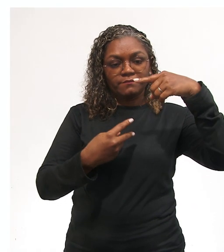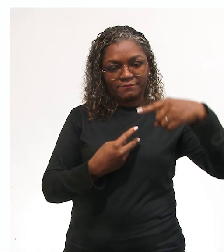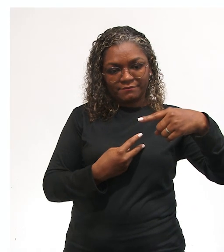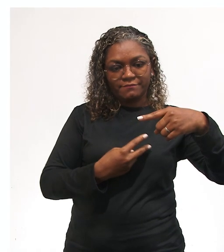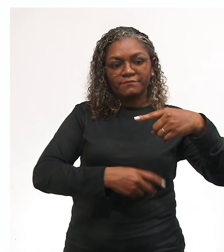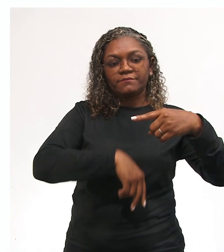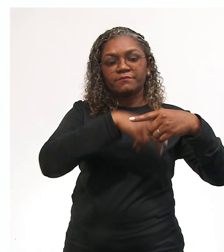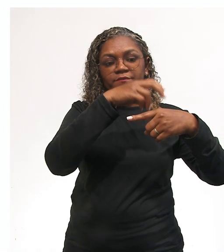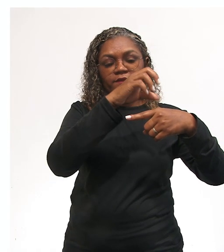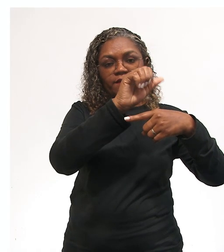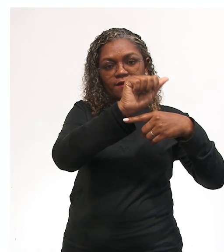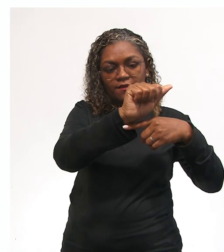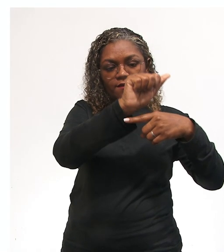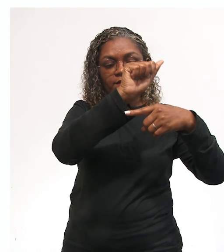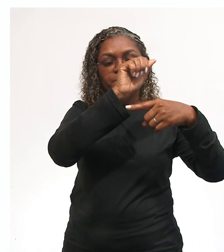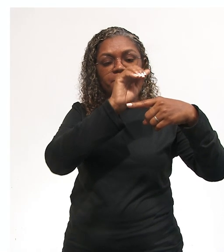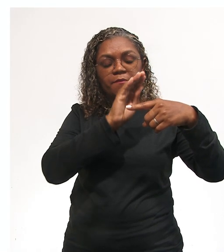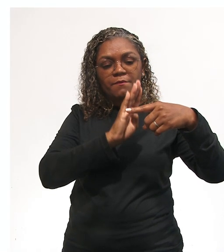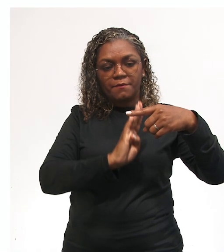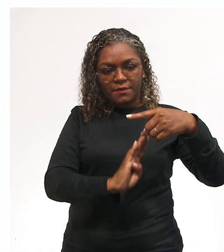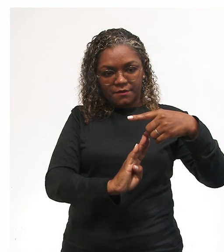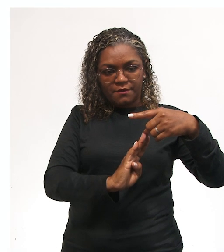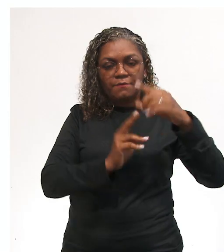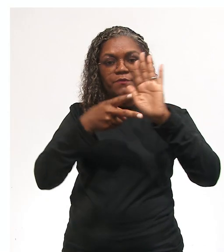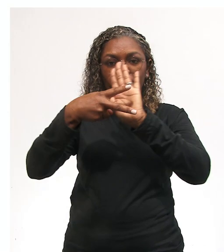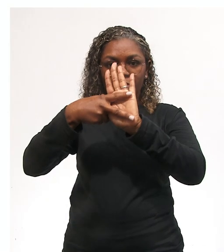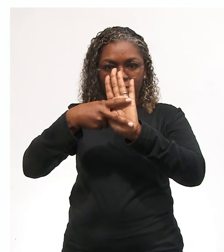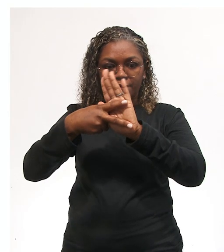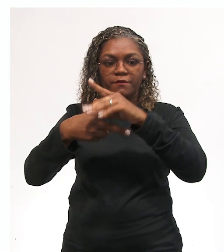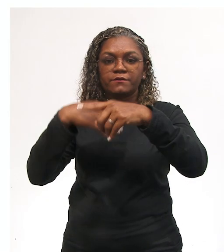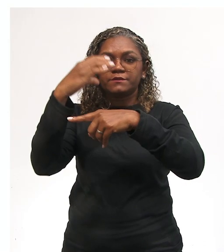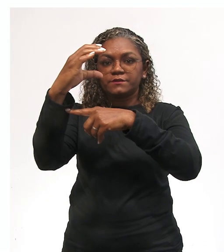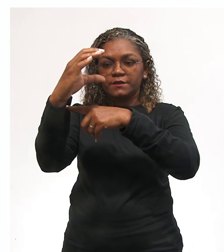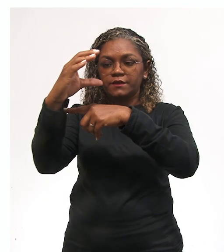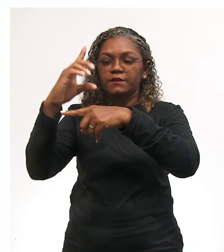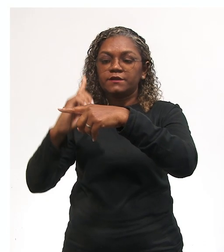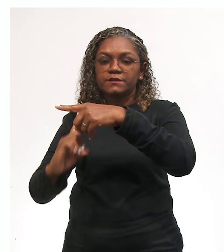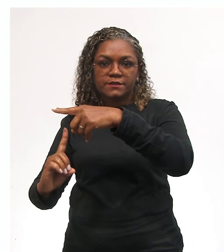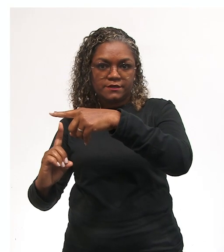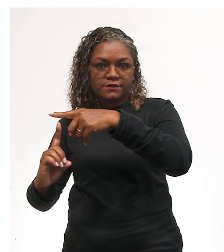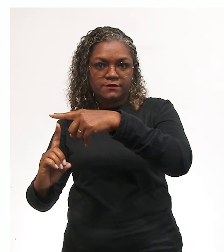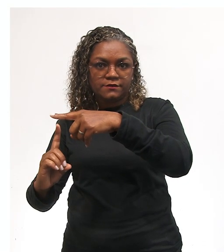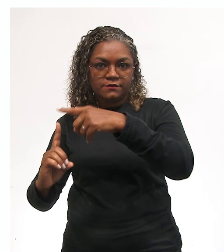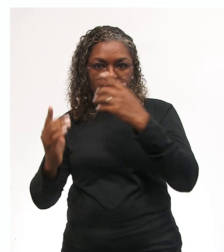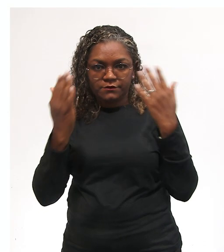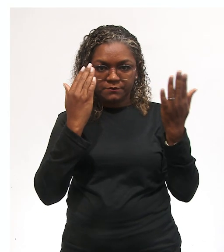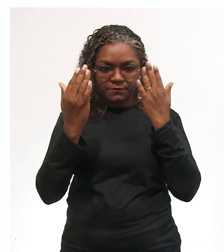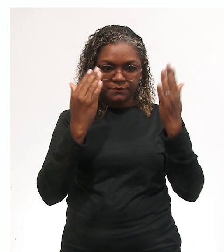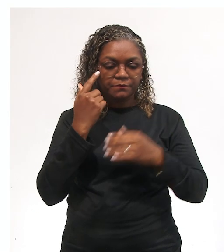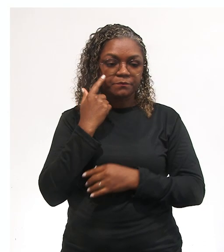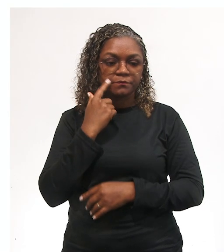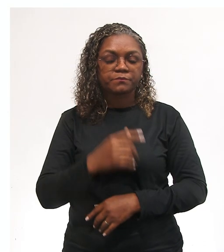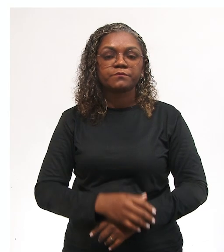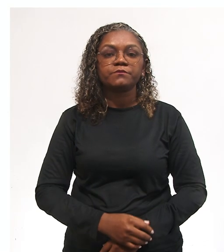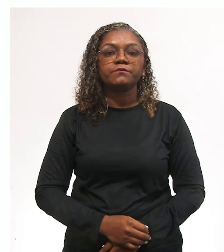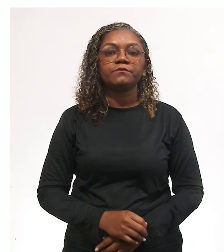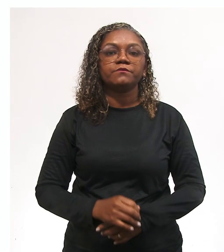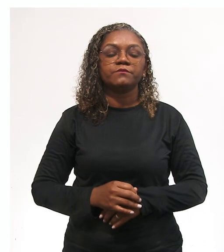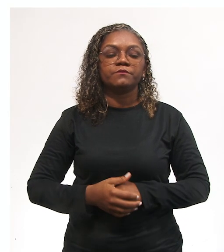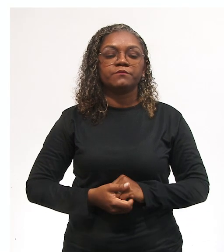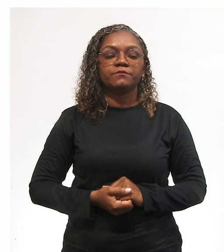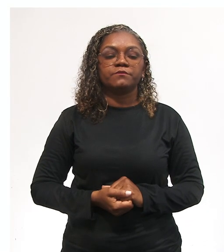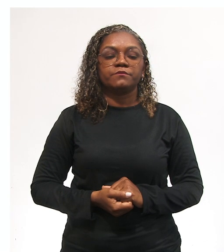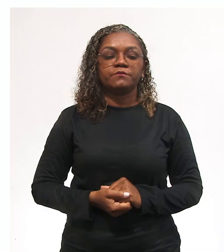fazer a análise dessa proporção. Então, temos aqui, proporção é a igualdade entre duas